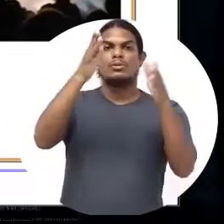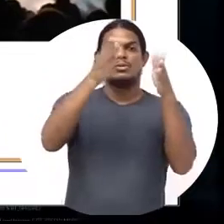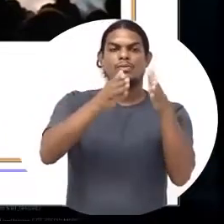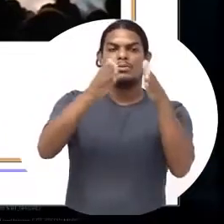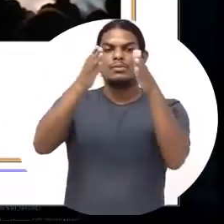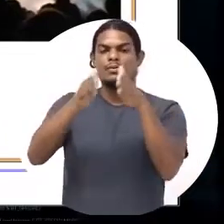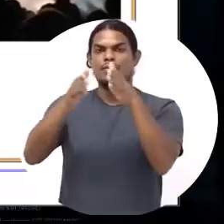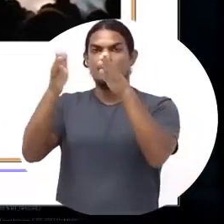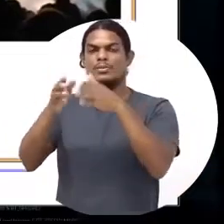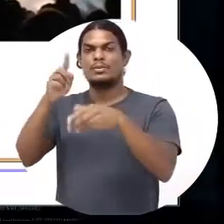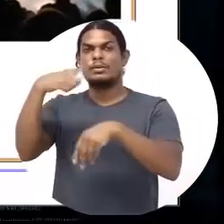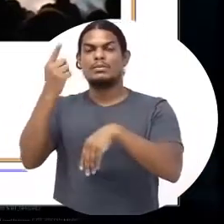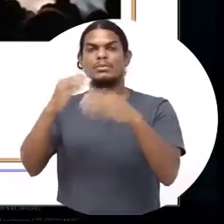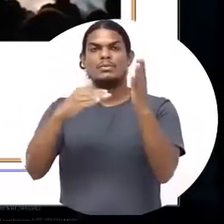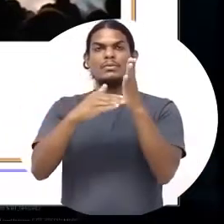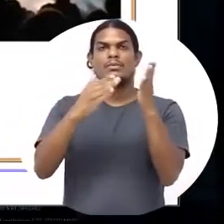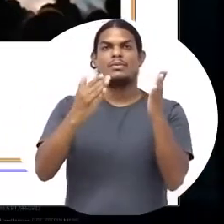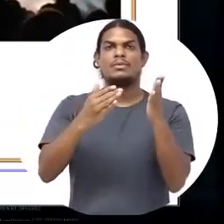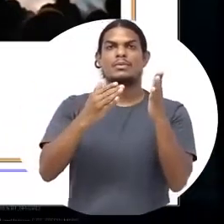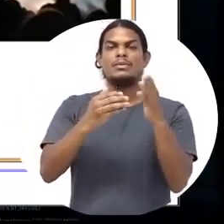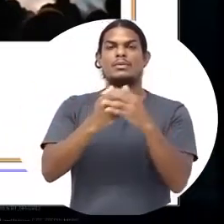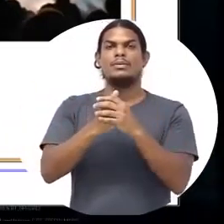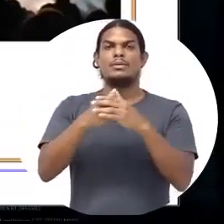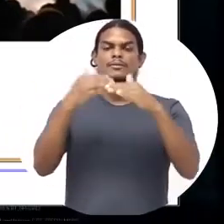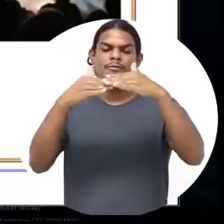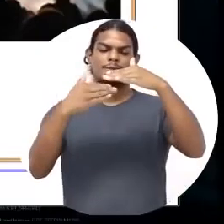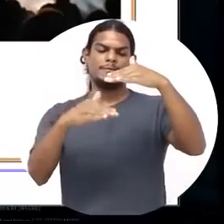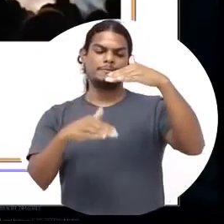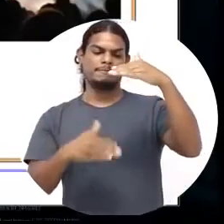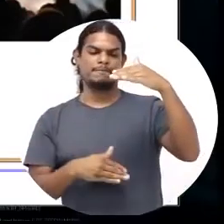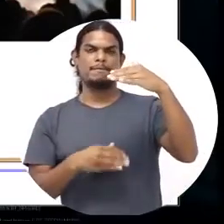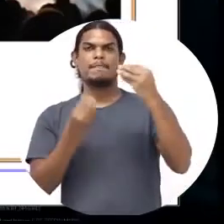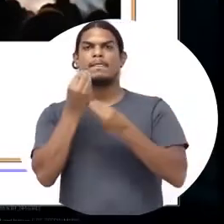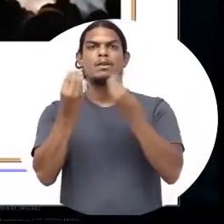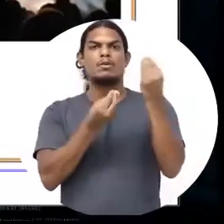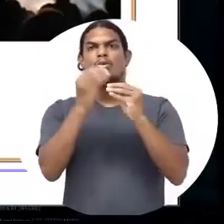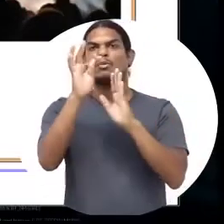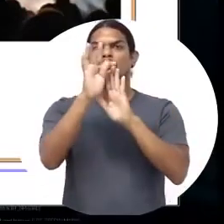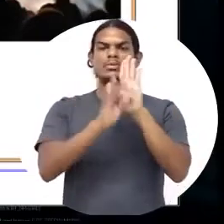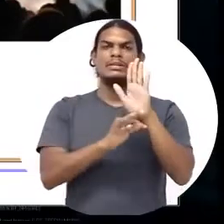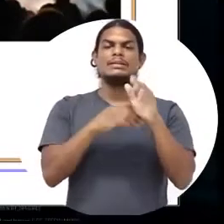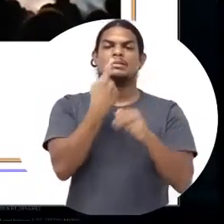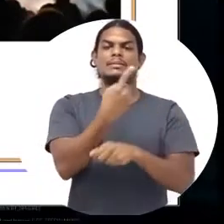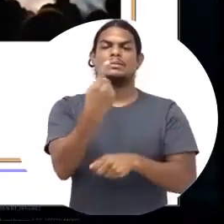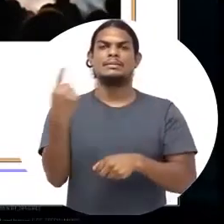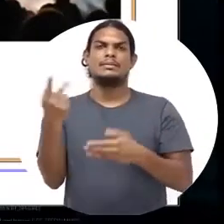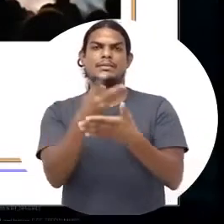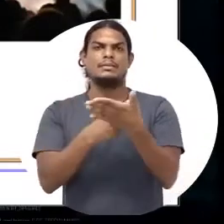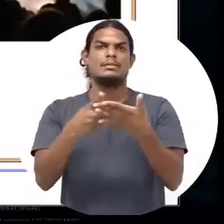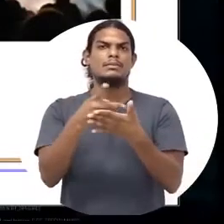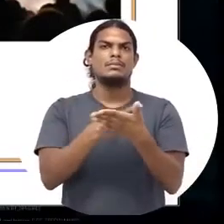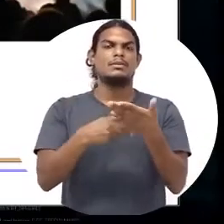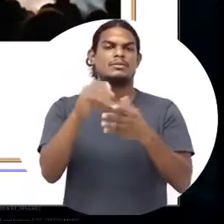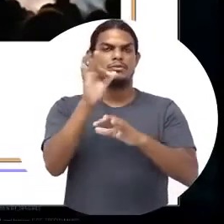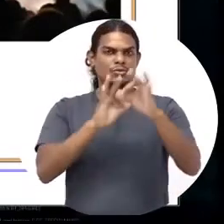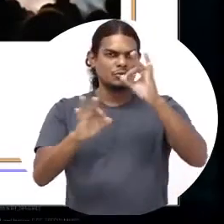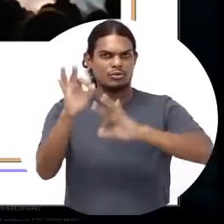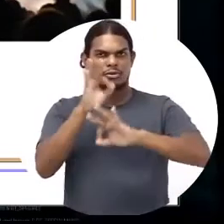e quando termina, ela segue abaixo, feito um texto. É como se cada imagem colocada no documento, ela